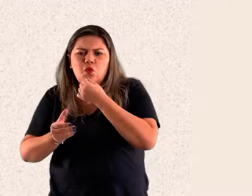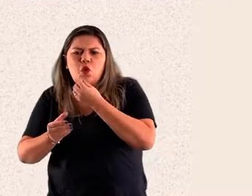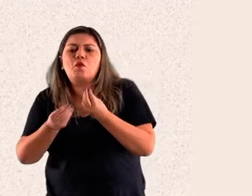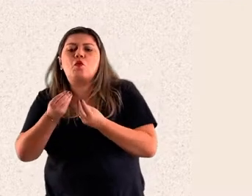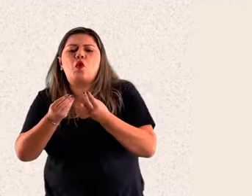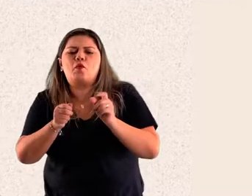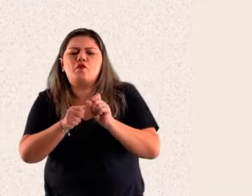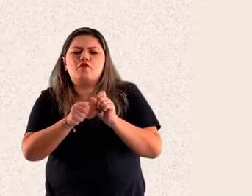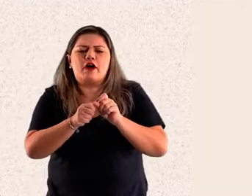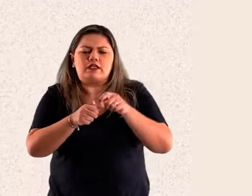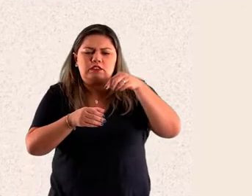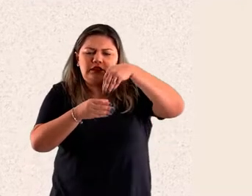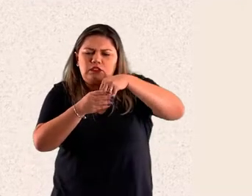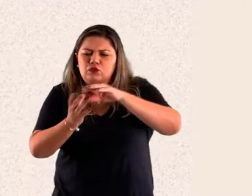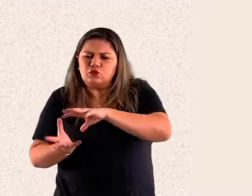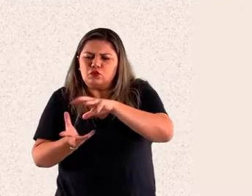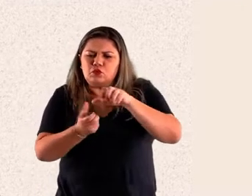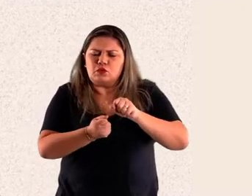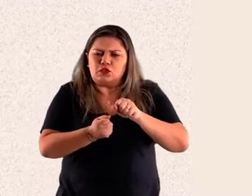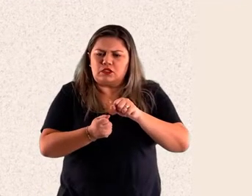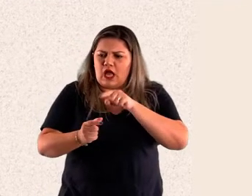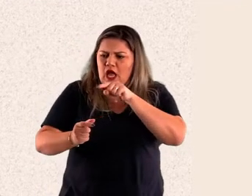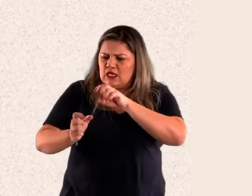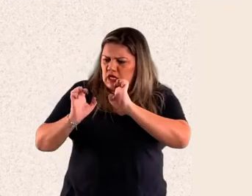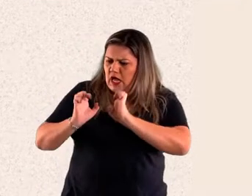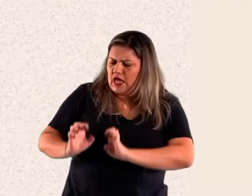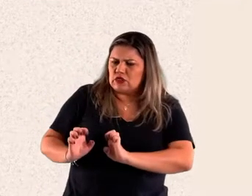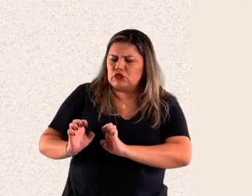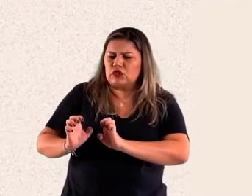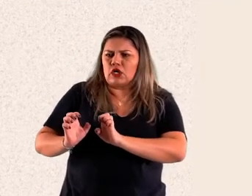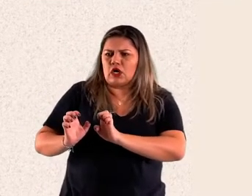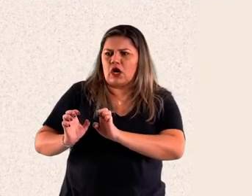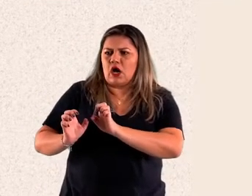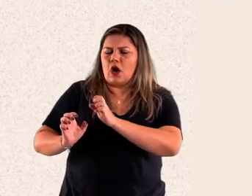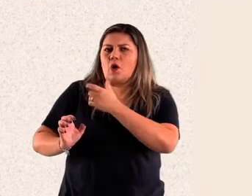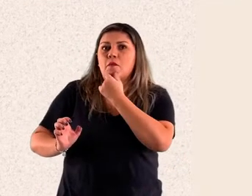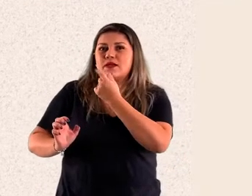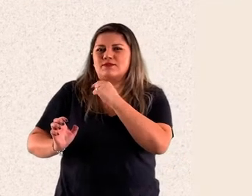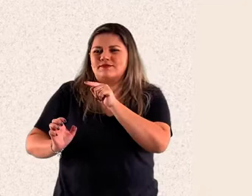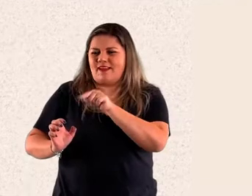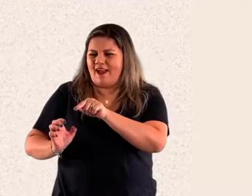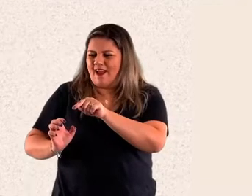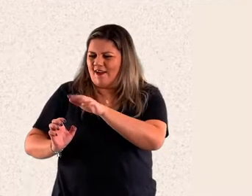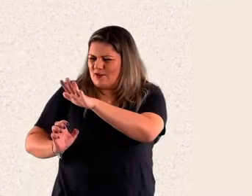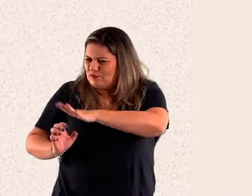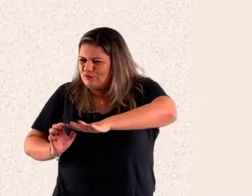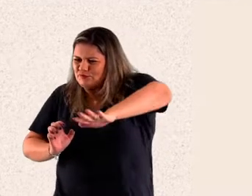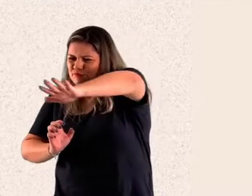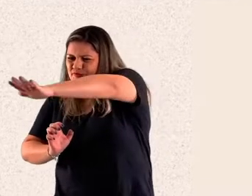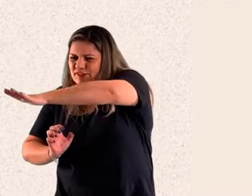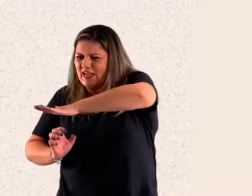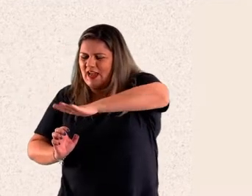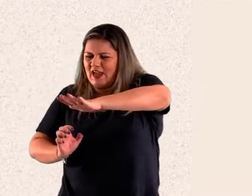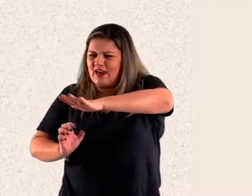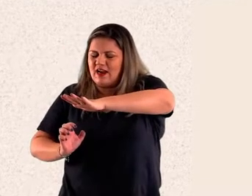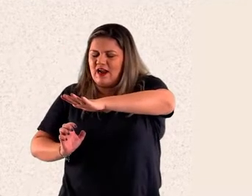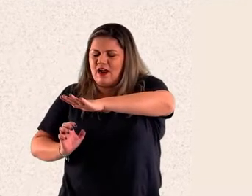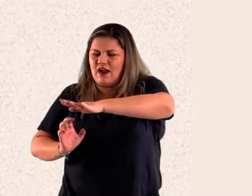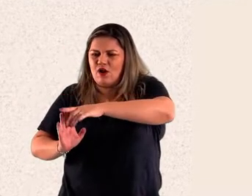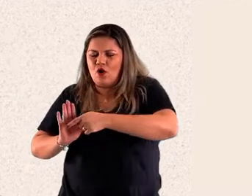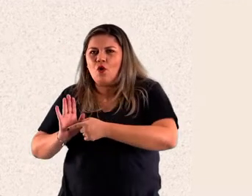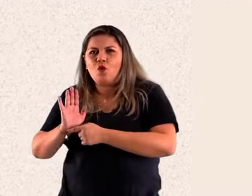é que a ética masculina é uma ética mais Universal ela parte de